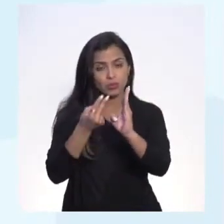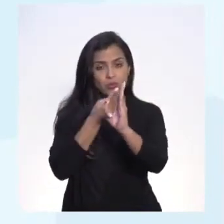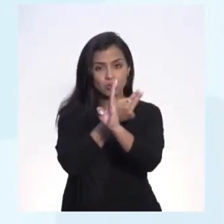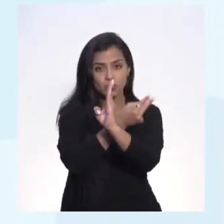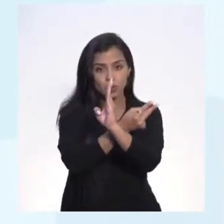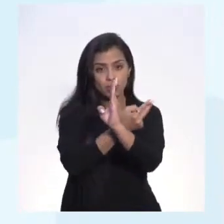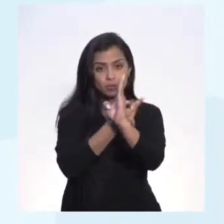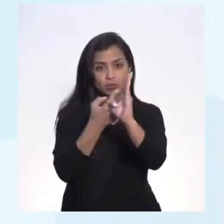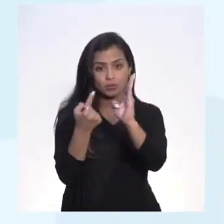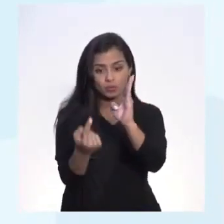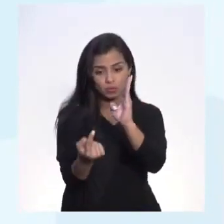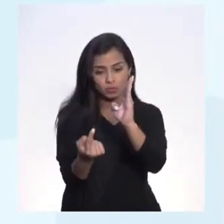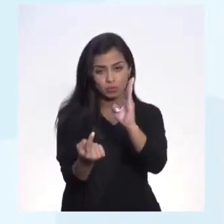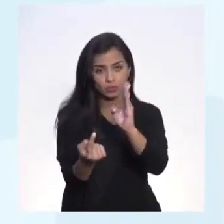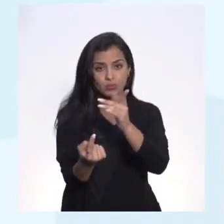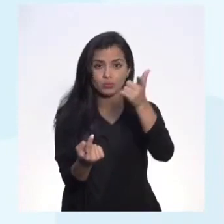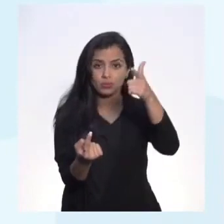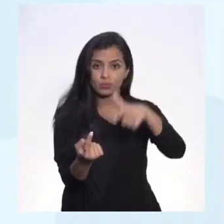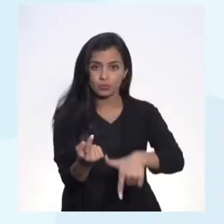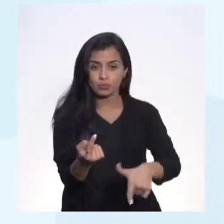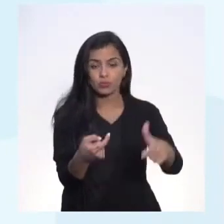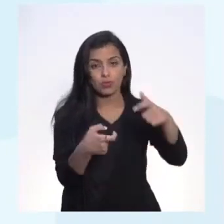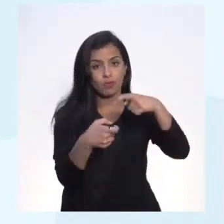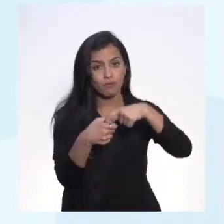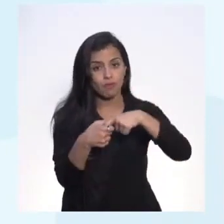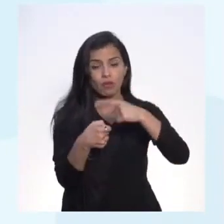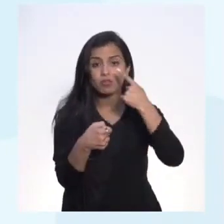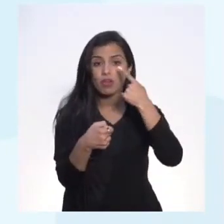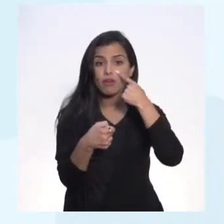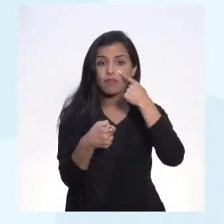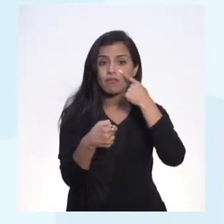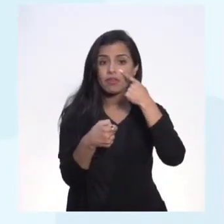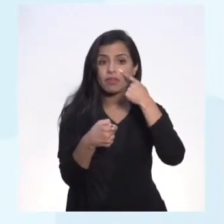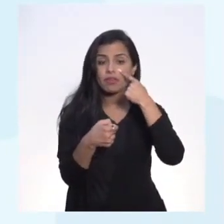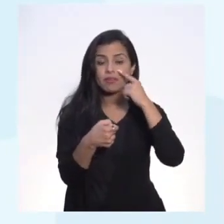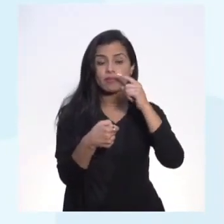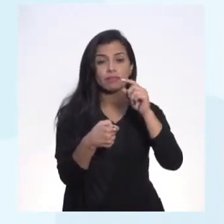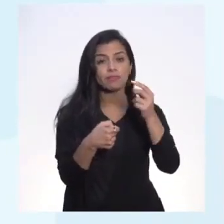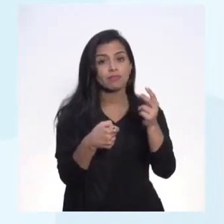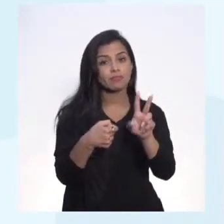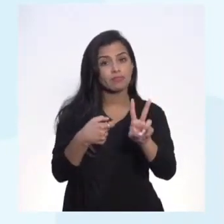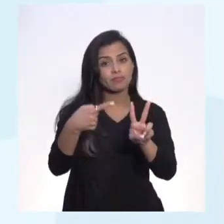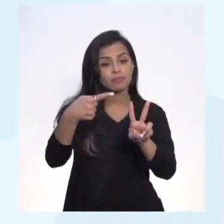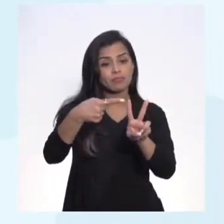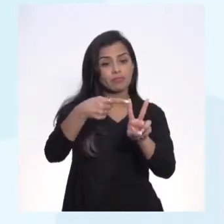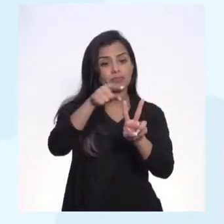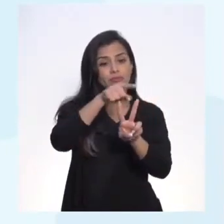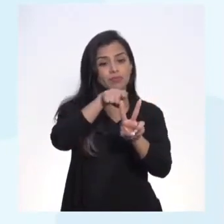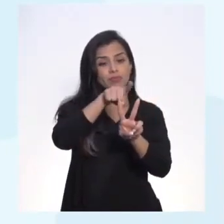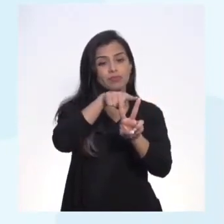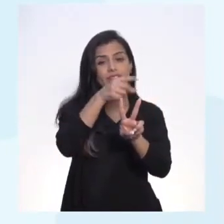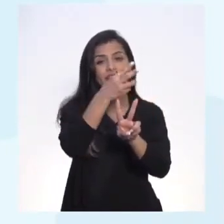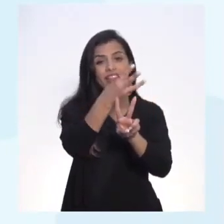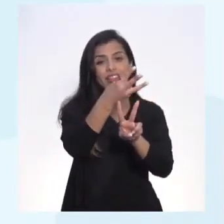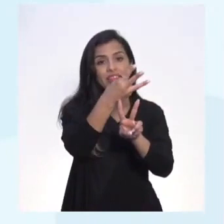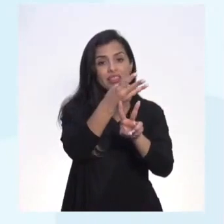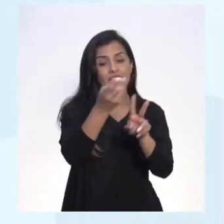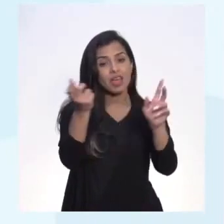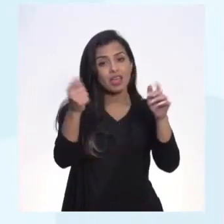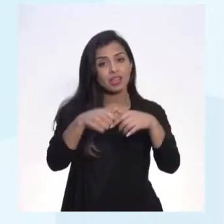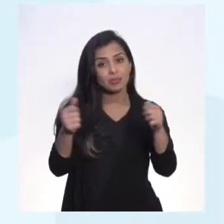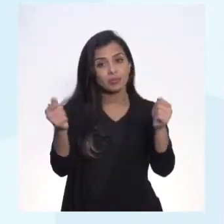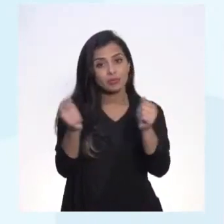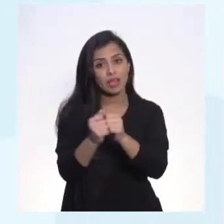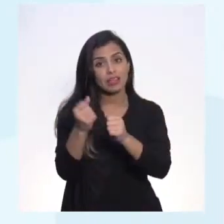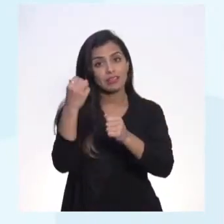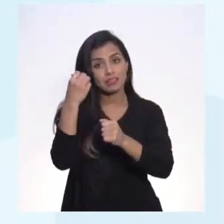1. Volta na raiz e observa o índice. É o número 3. Consigo agrupar de 3